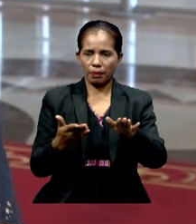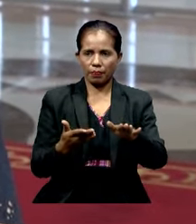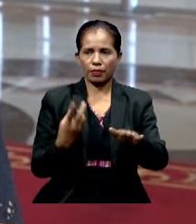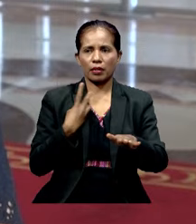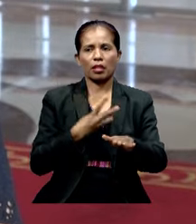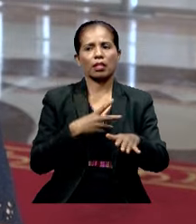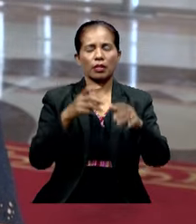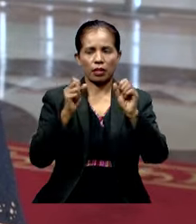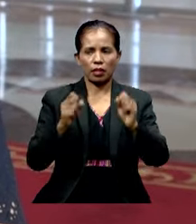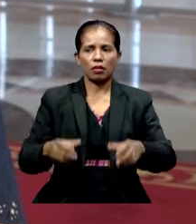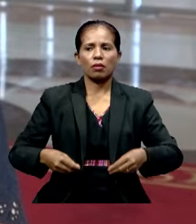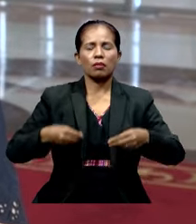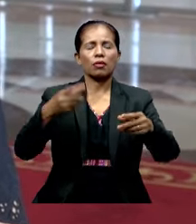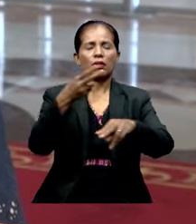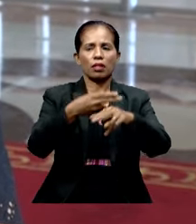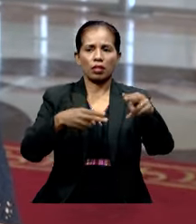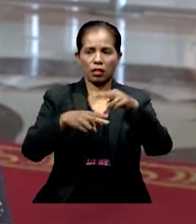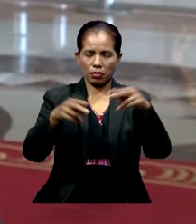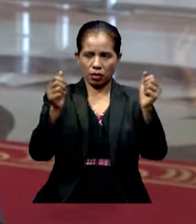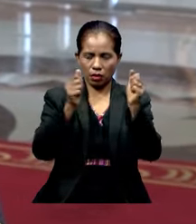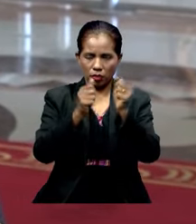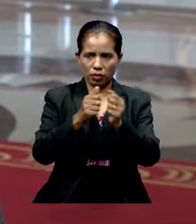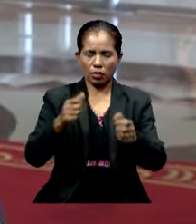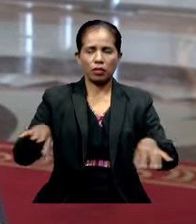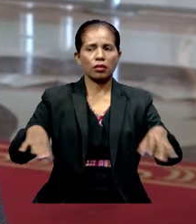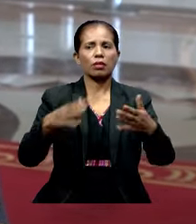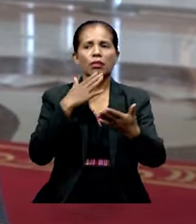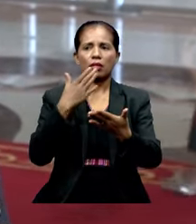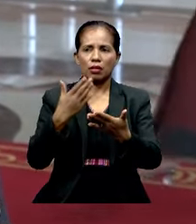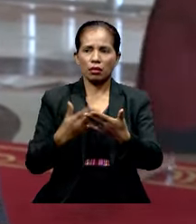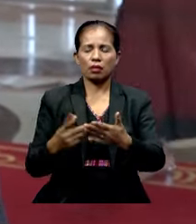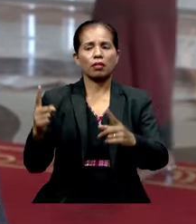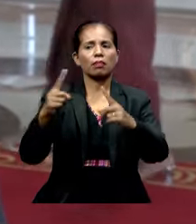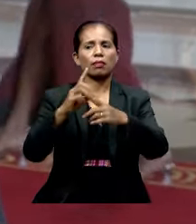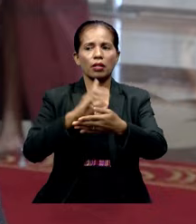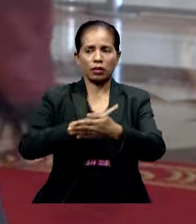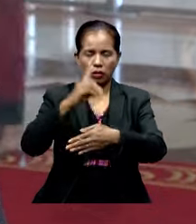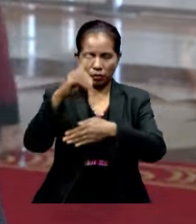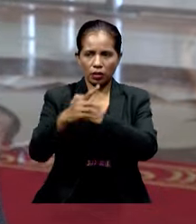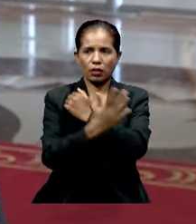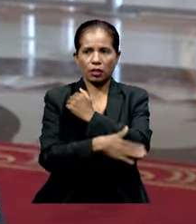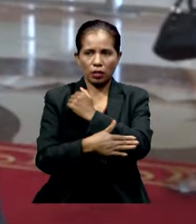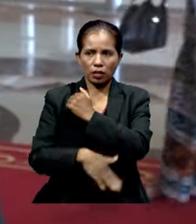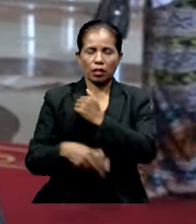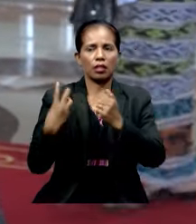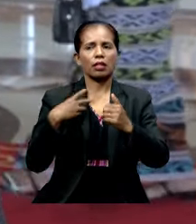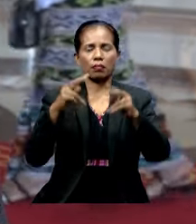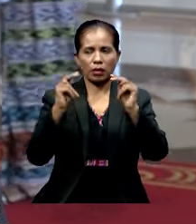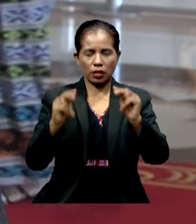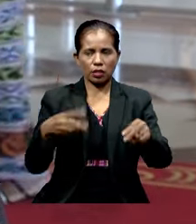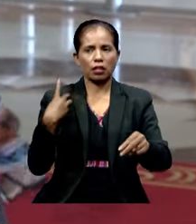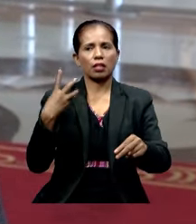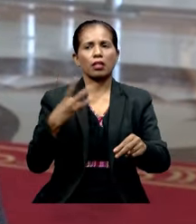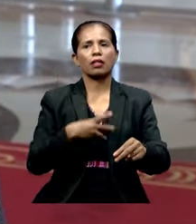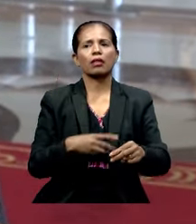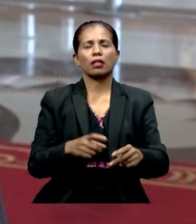tabele, Foliman Bamalu, o de serviço de aclio, ba desenvolvimento raida, né, que precisa de tania unidade. O